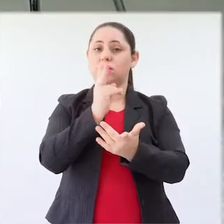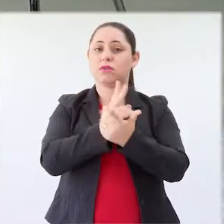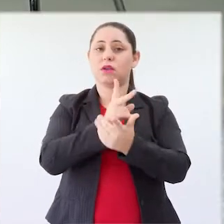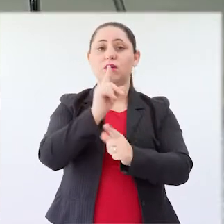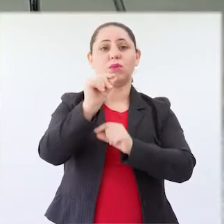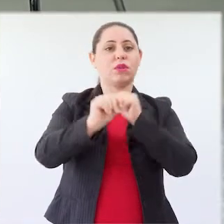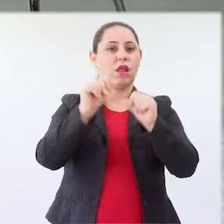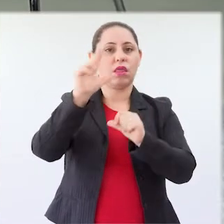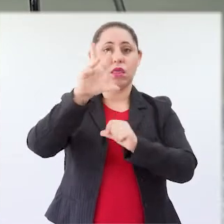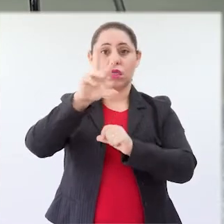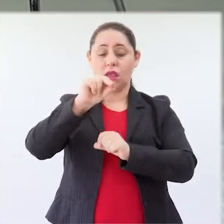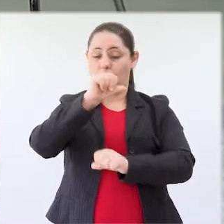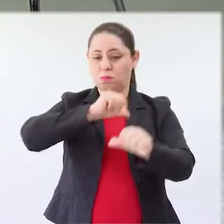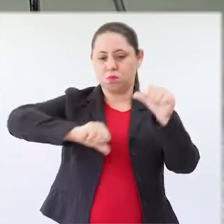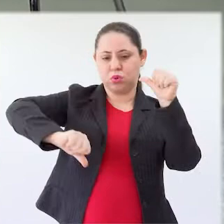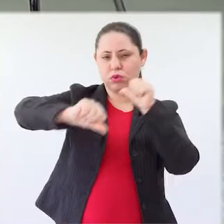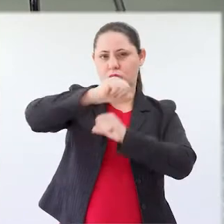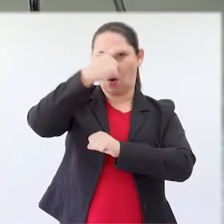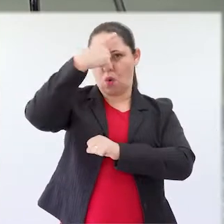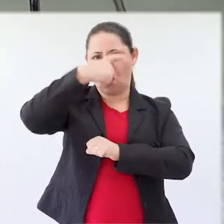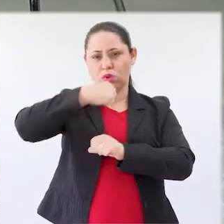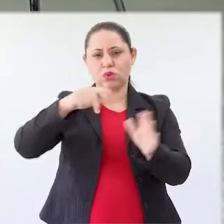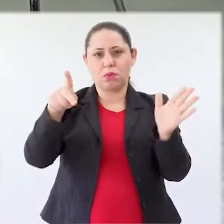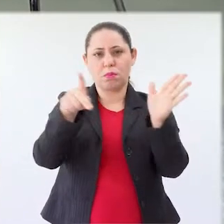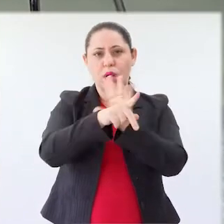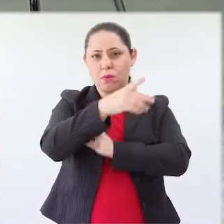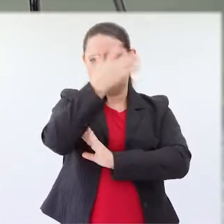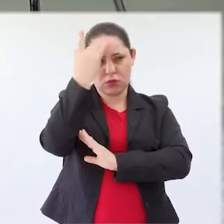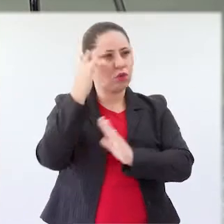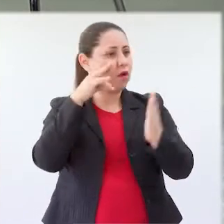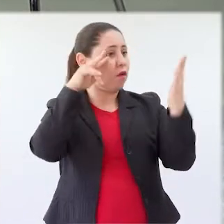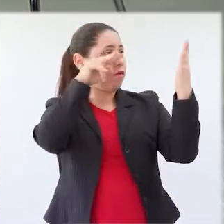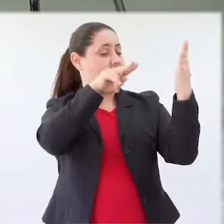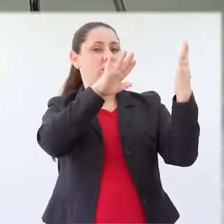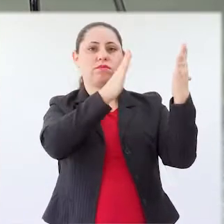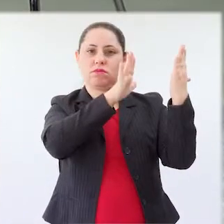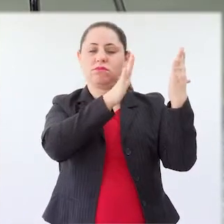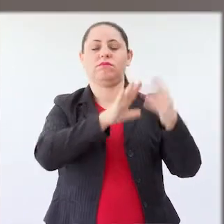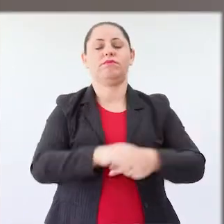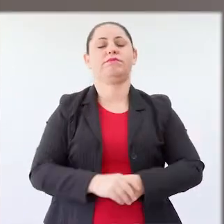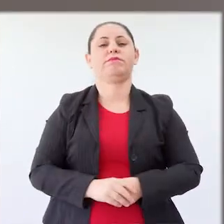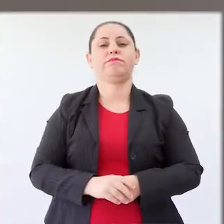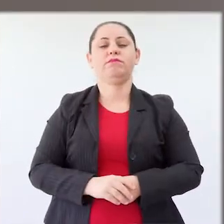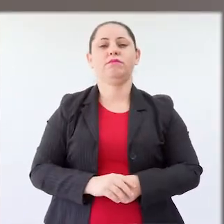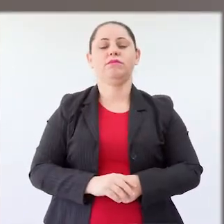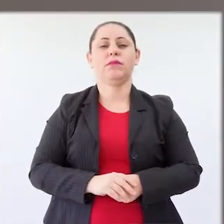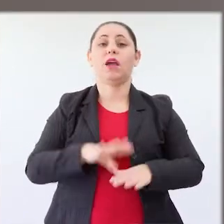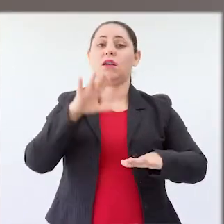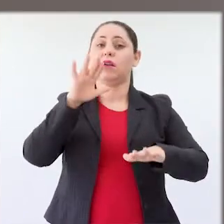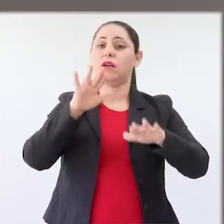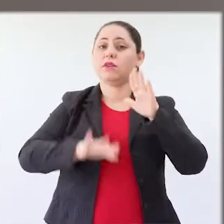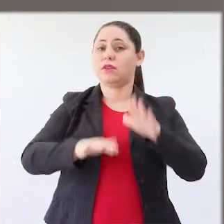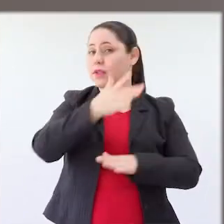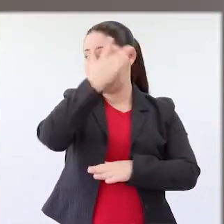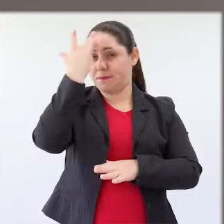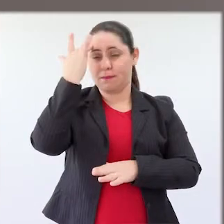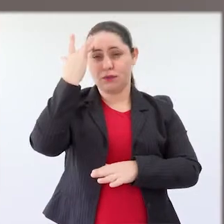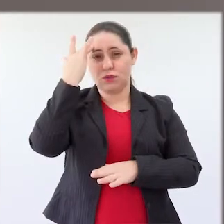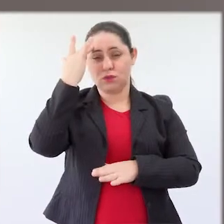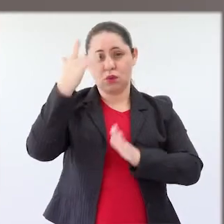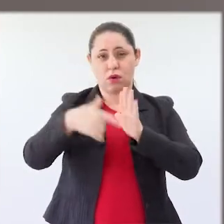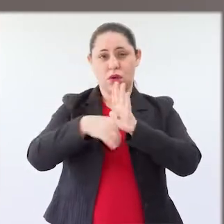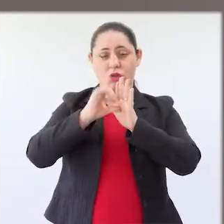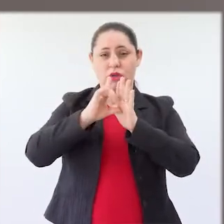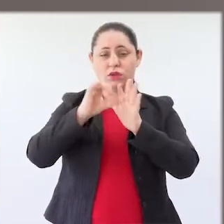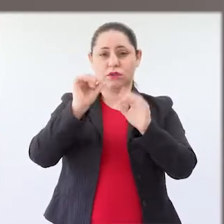prezando não alterar a imagem em relação ao espelho, do que ela vai ver. Né? Às vezes eu vejo as questões de fazer